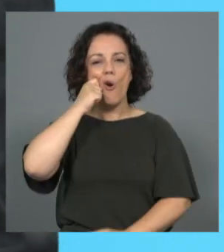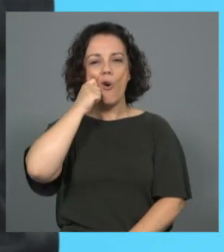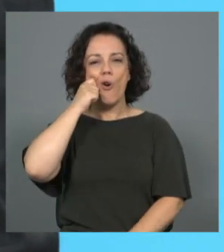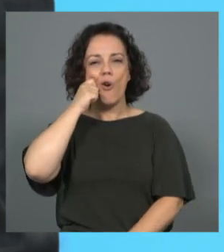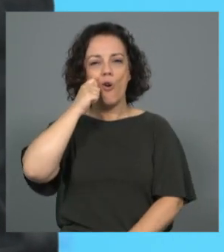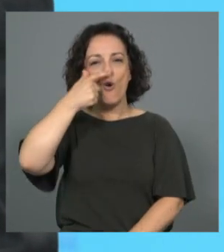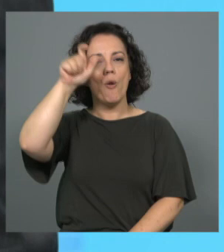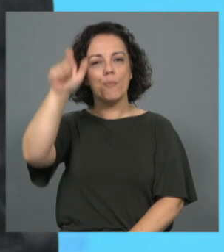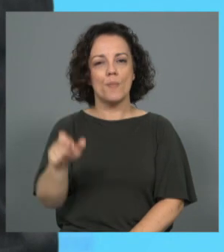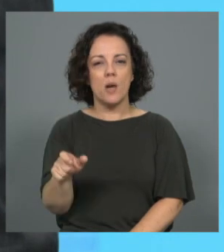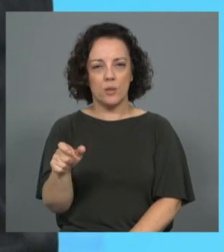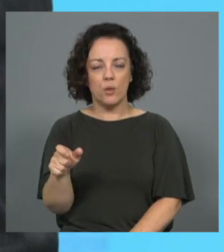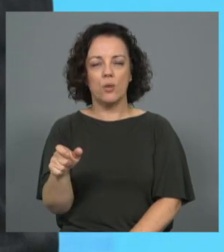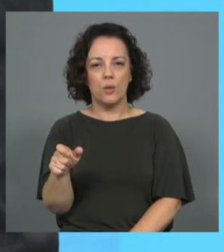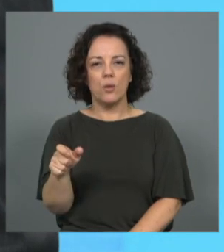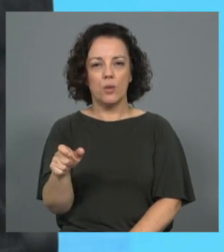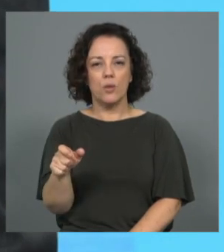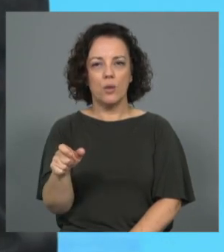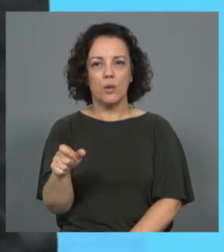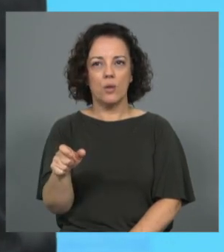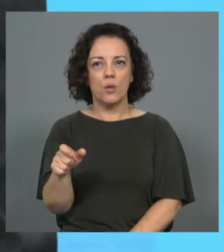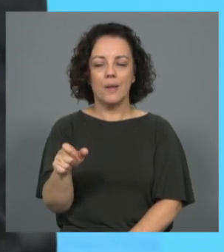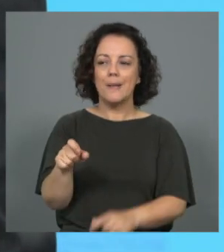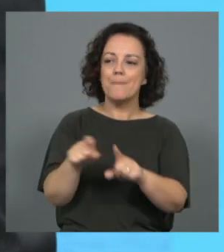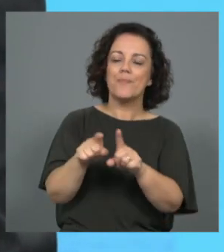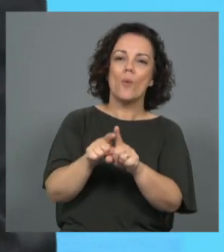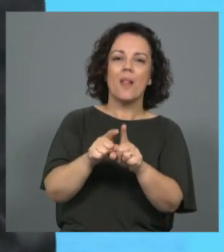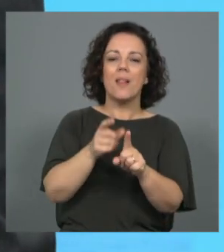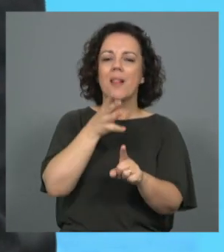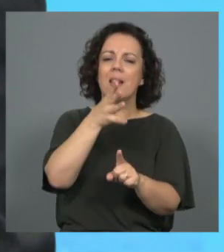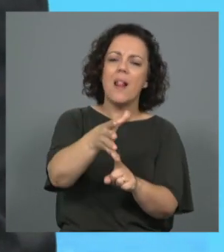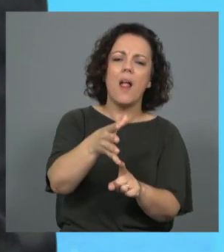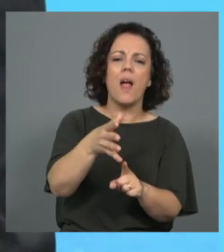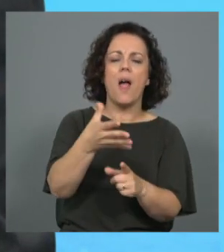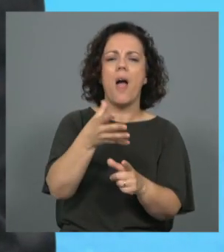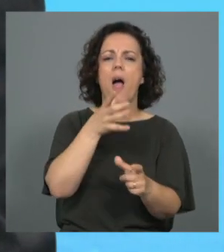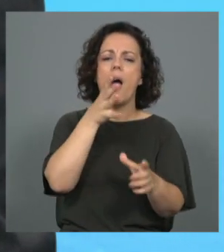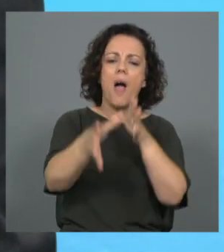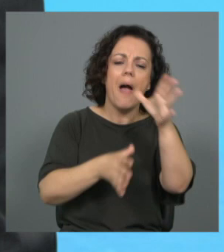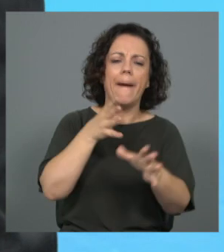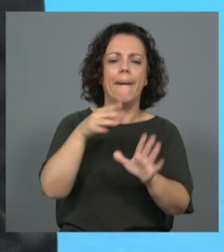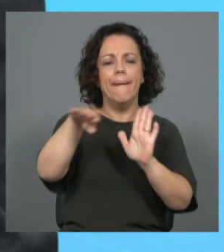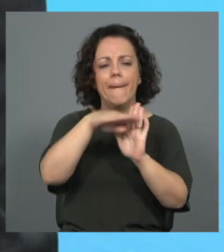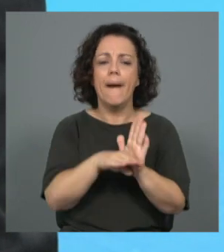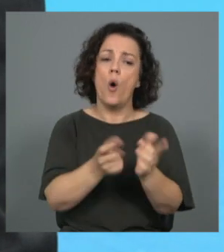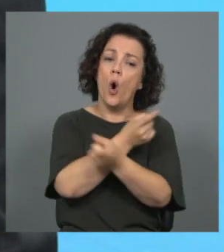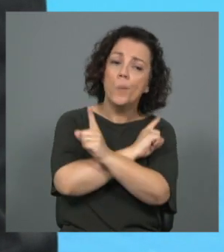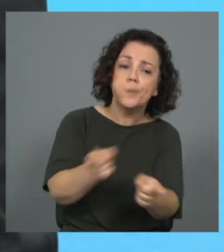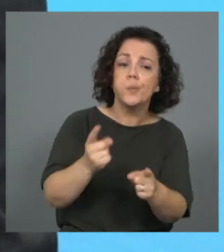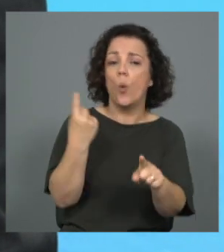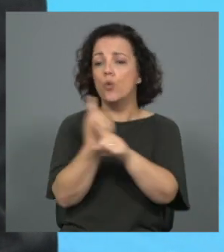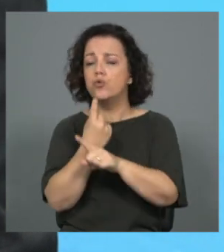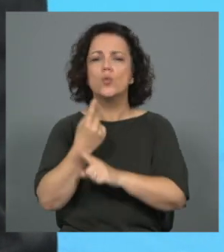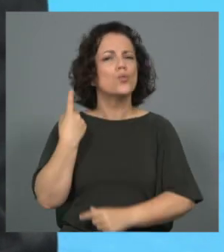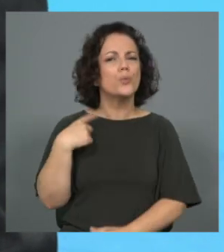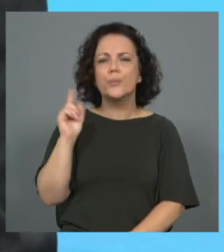palavra que não é um conjunto de negações ou de proibições. É a